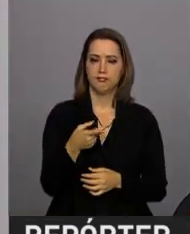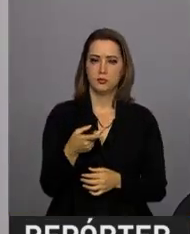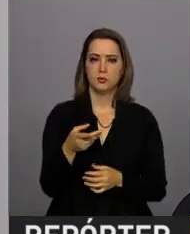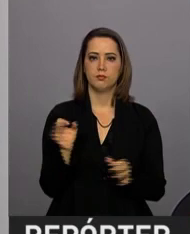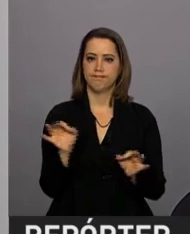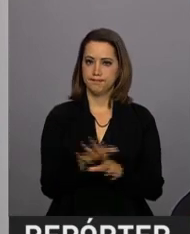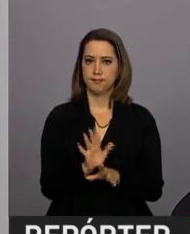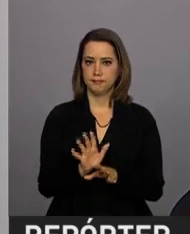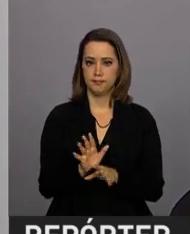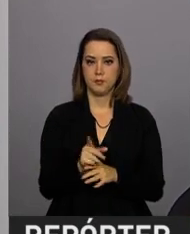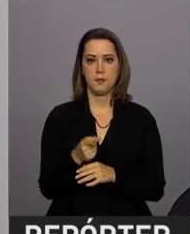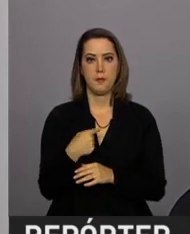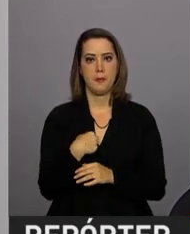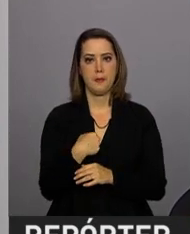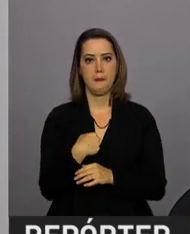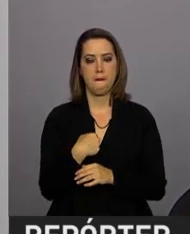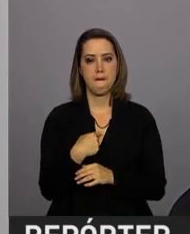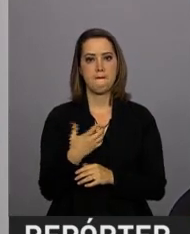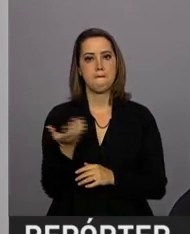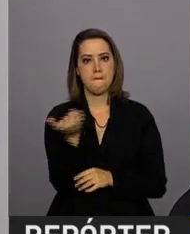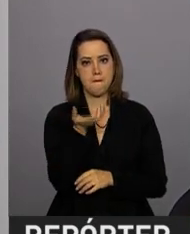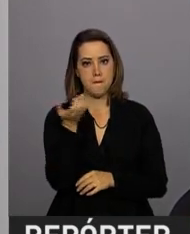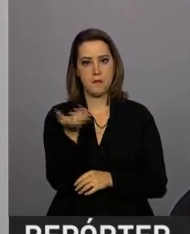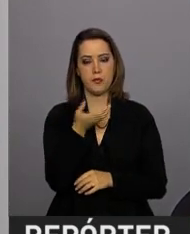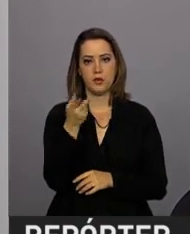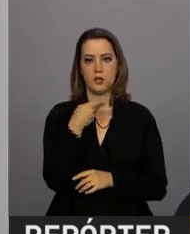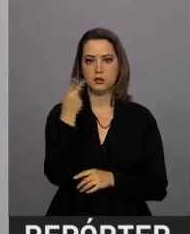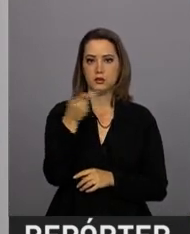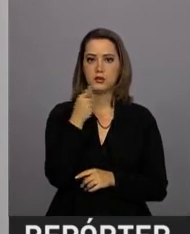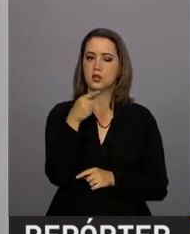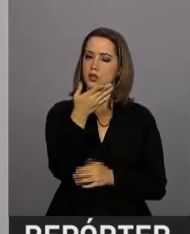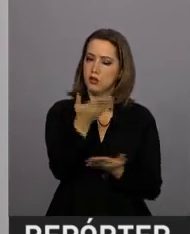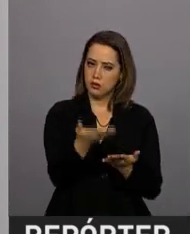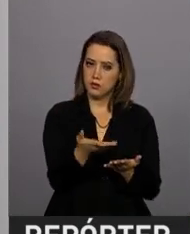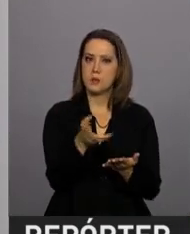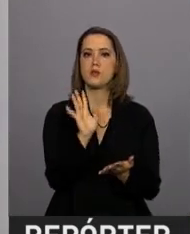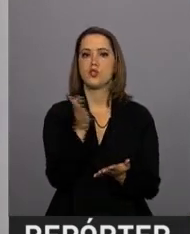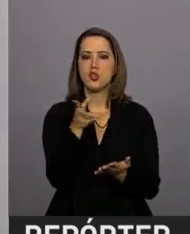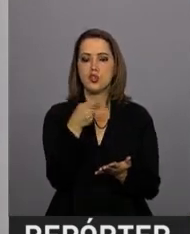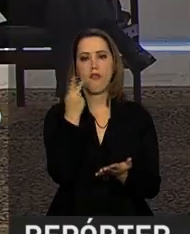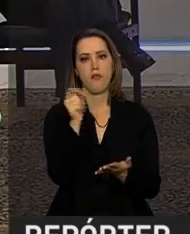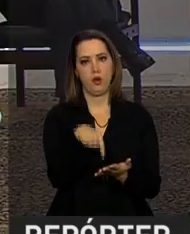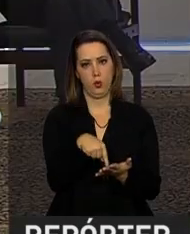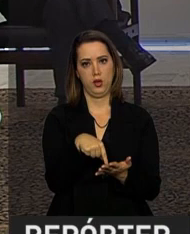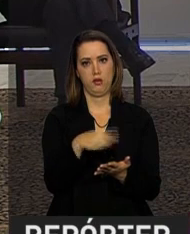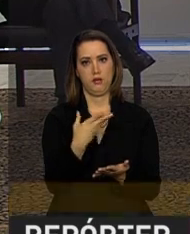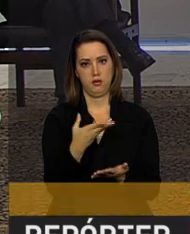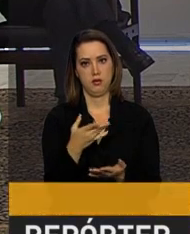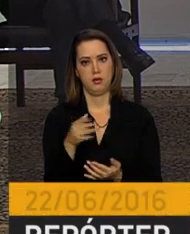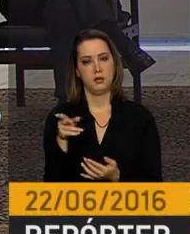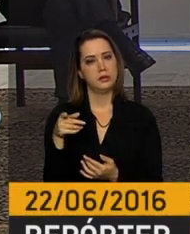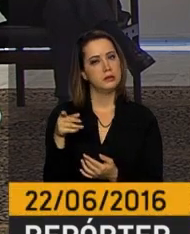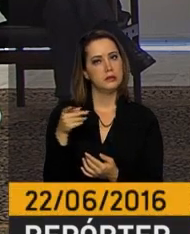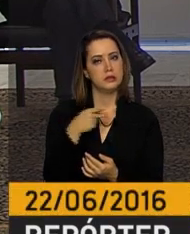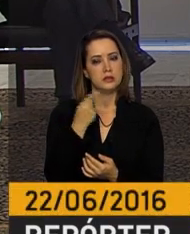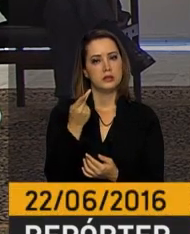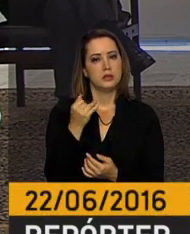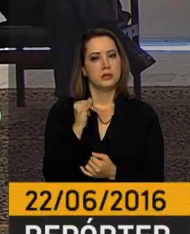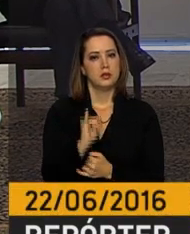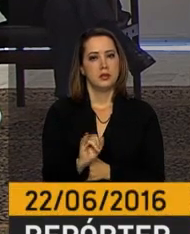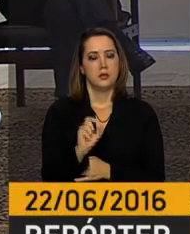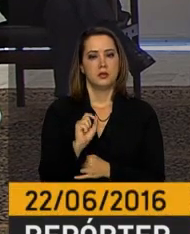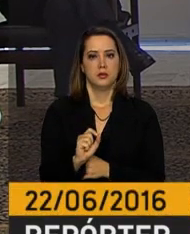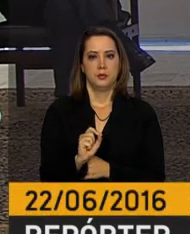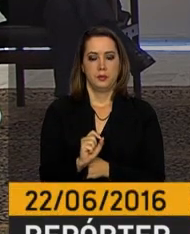eh eu eh gostaria de ressaltar suas próprias palavras ao invocar um termo que